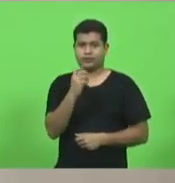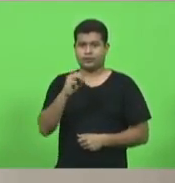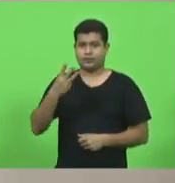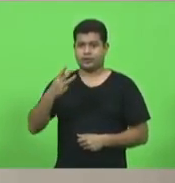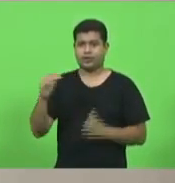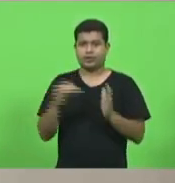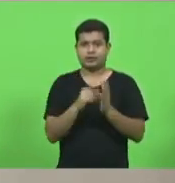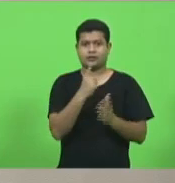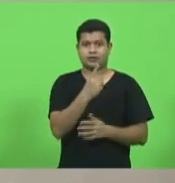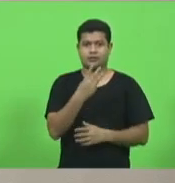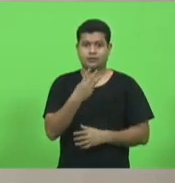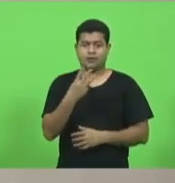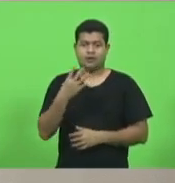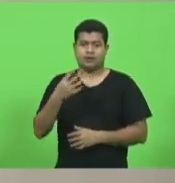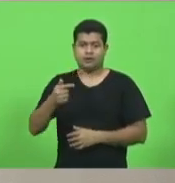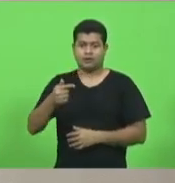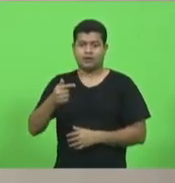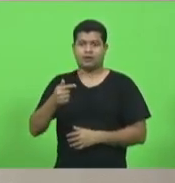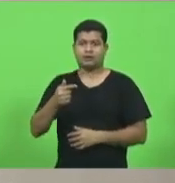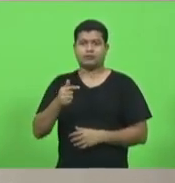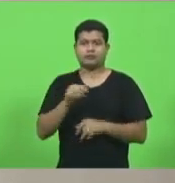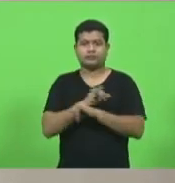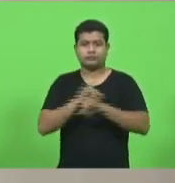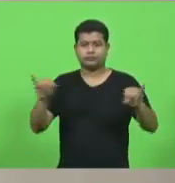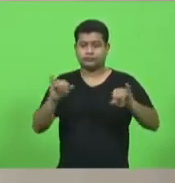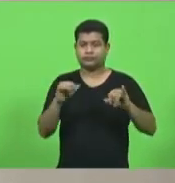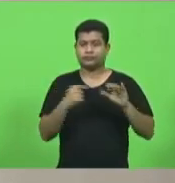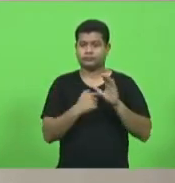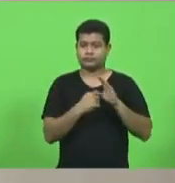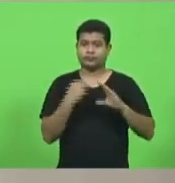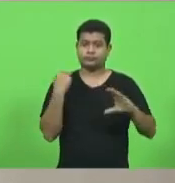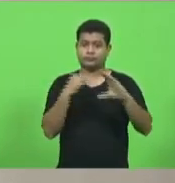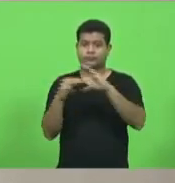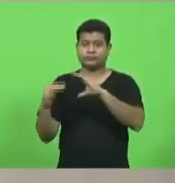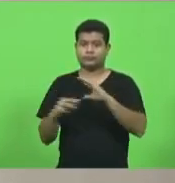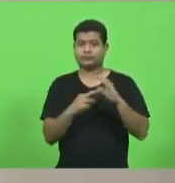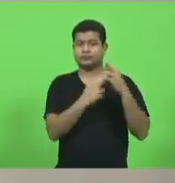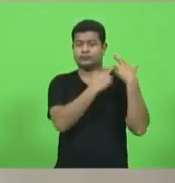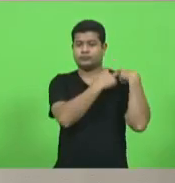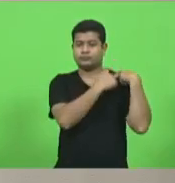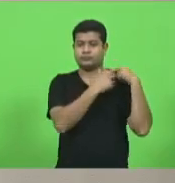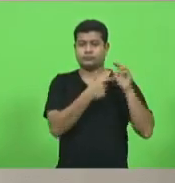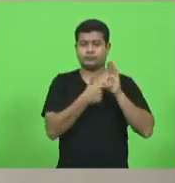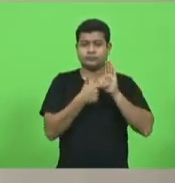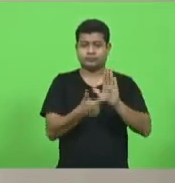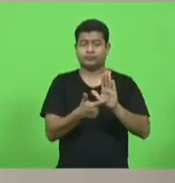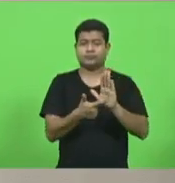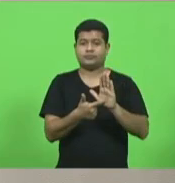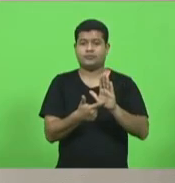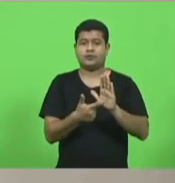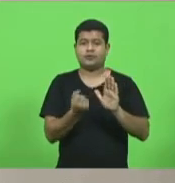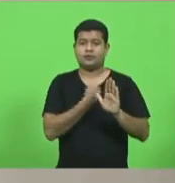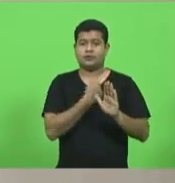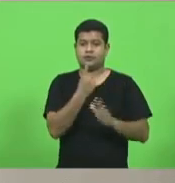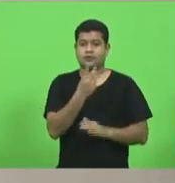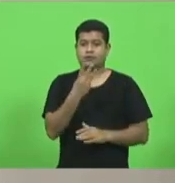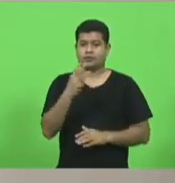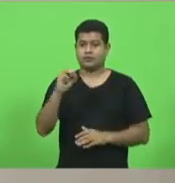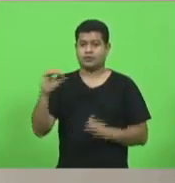Esta presidência comunica que encaminhará os destinatários, conforme determina o regimento interno, as seguintes indicações. Indicações 130 a